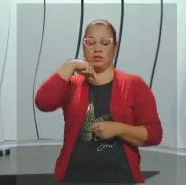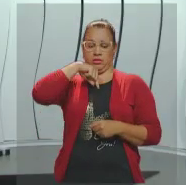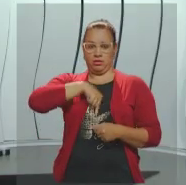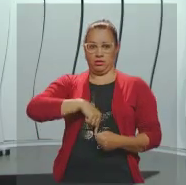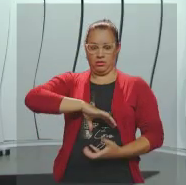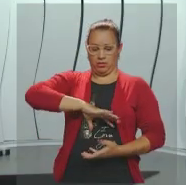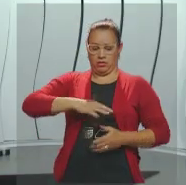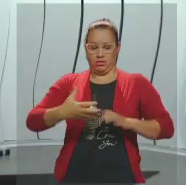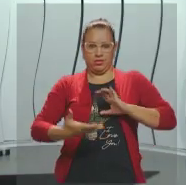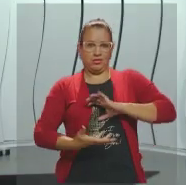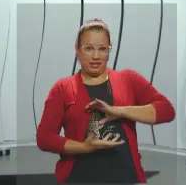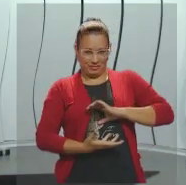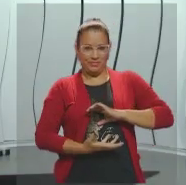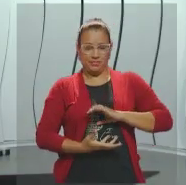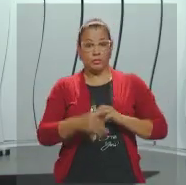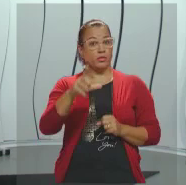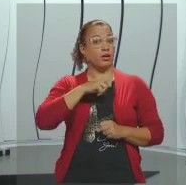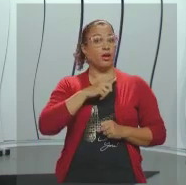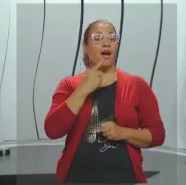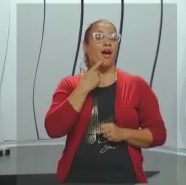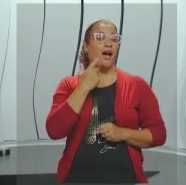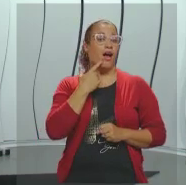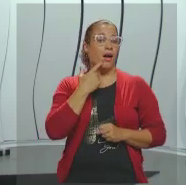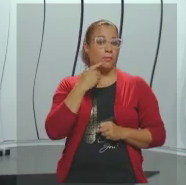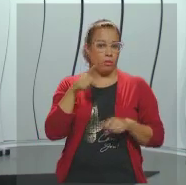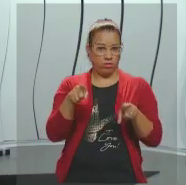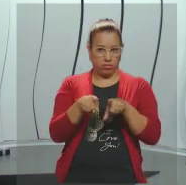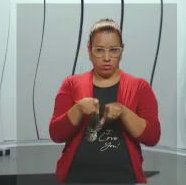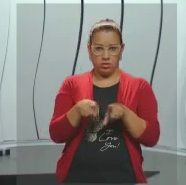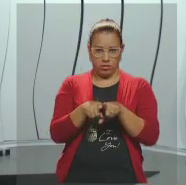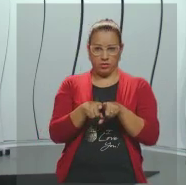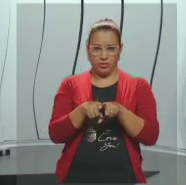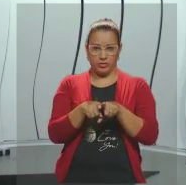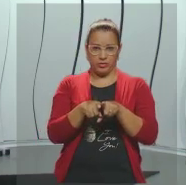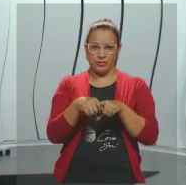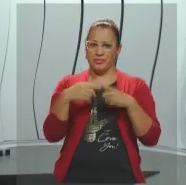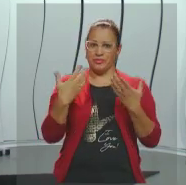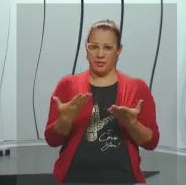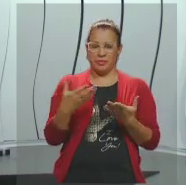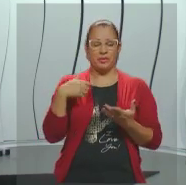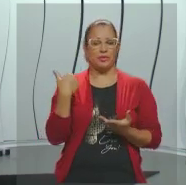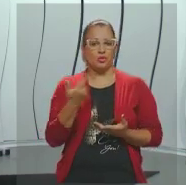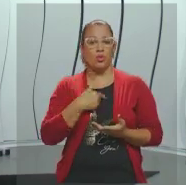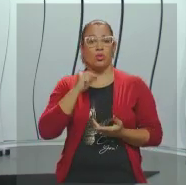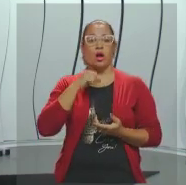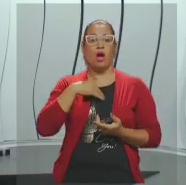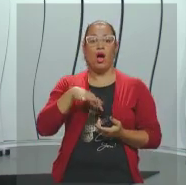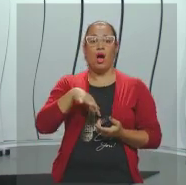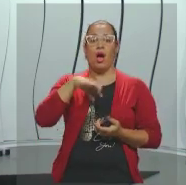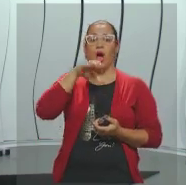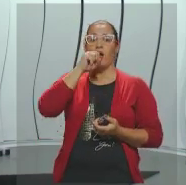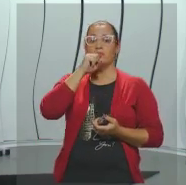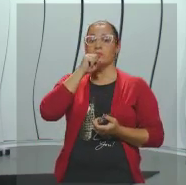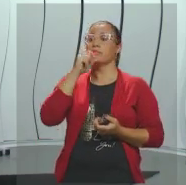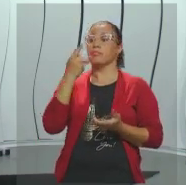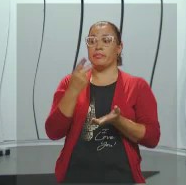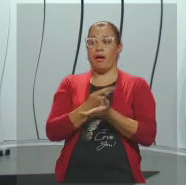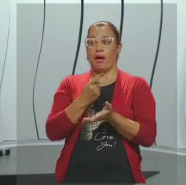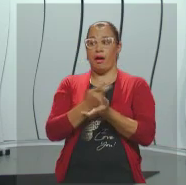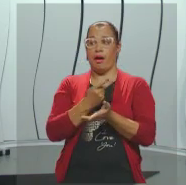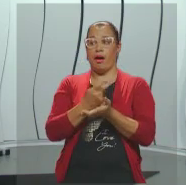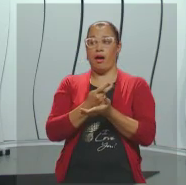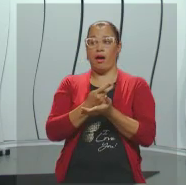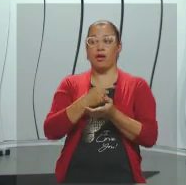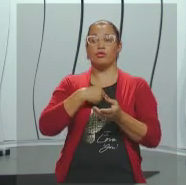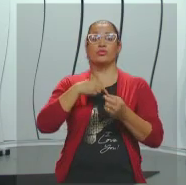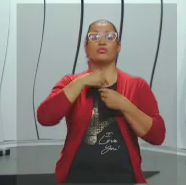seguinte, nós temos a boca, que inclusive muitas vezes a gente respira pela boca, o que não é correto, mas a boca é para